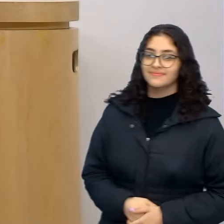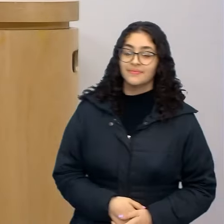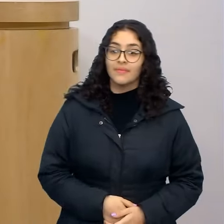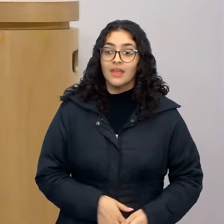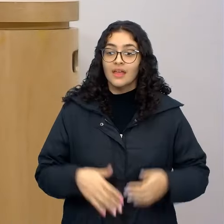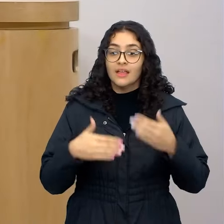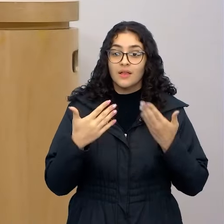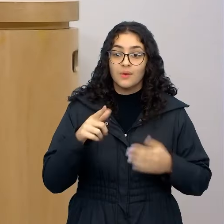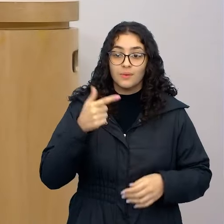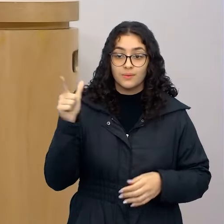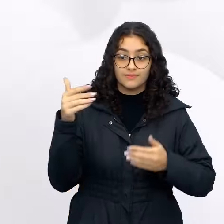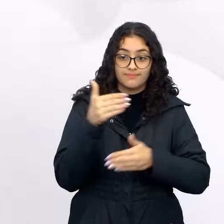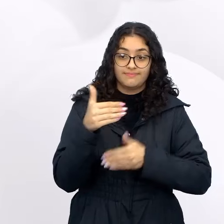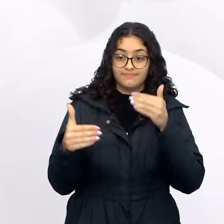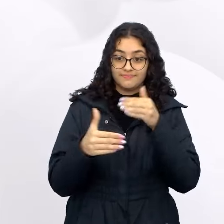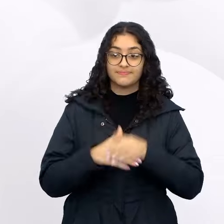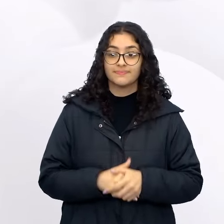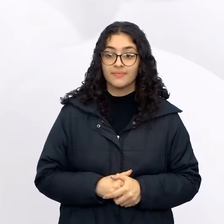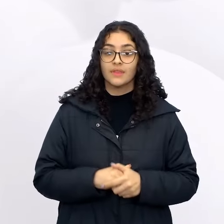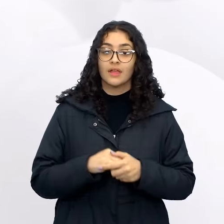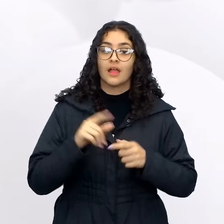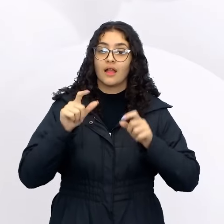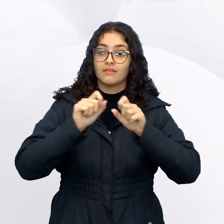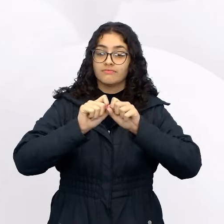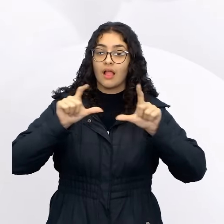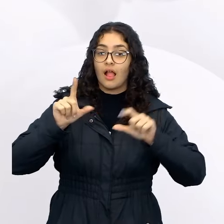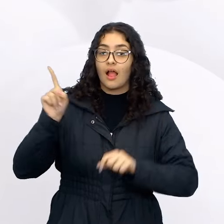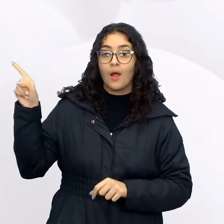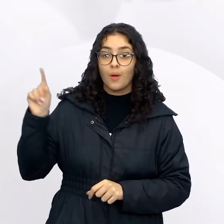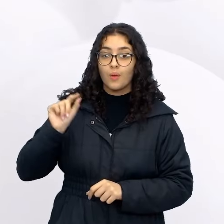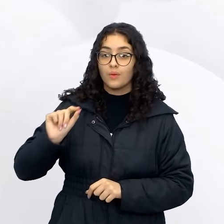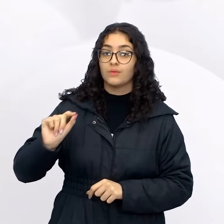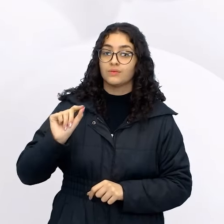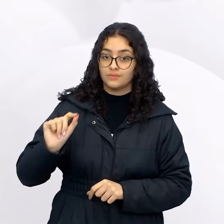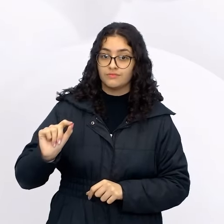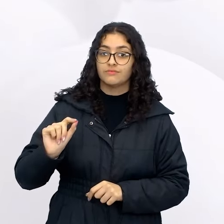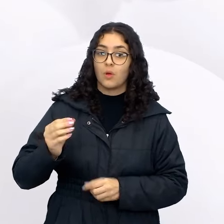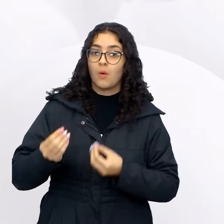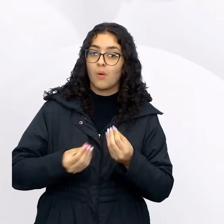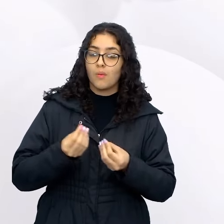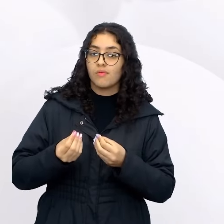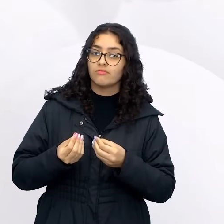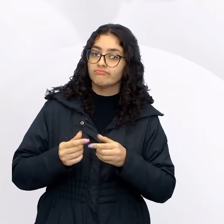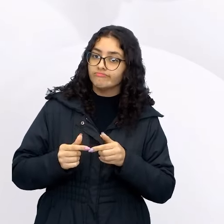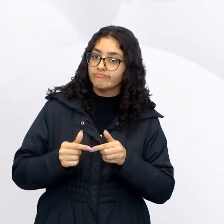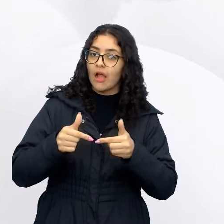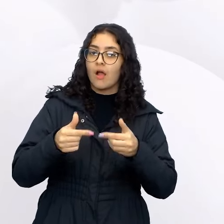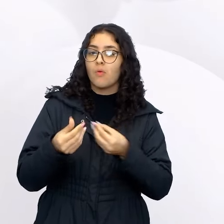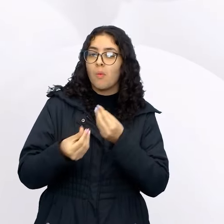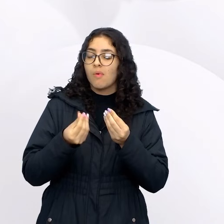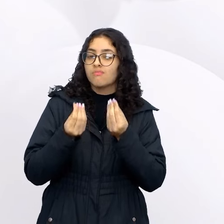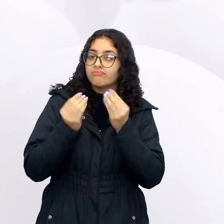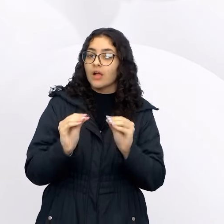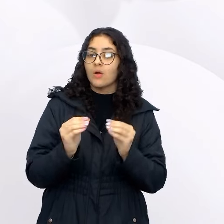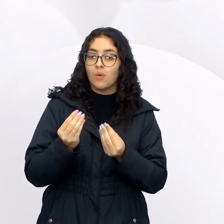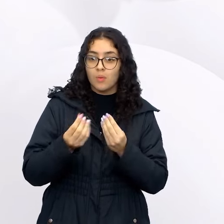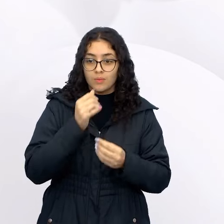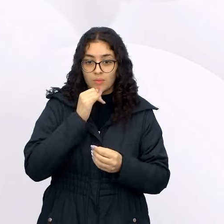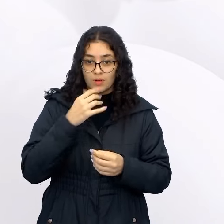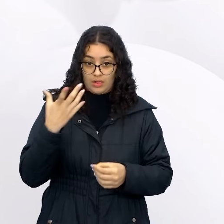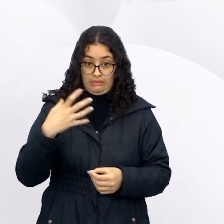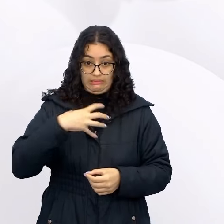Então, ó, no próximo slide, na tela, temos aí o aplicando. Então, é o momento da gente pegar o que vimos na